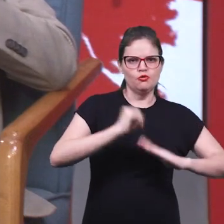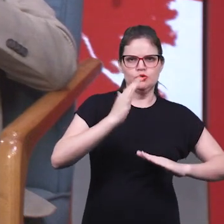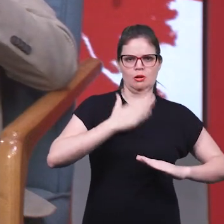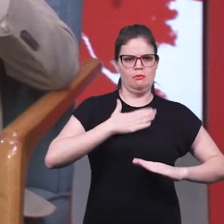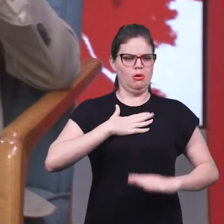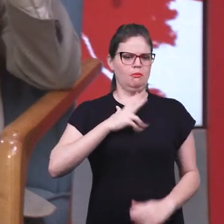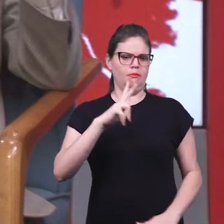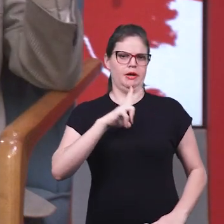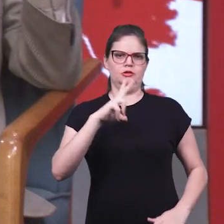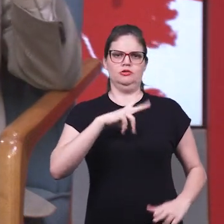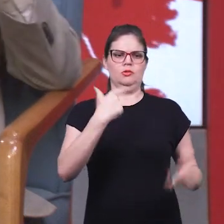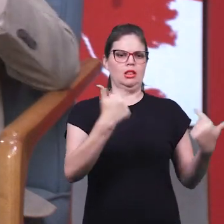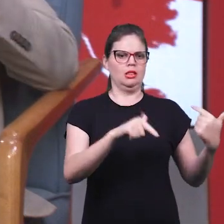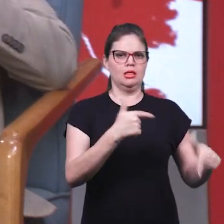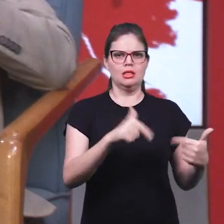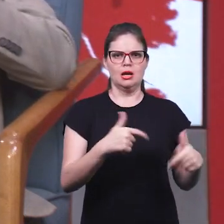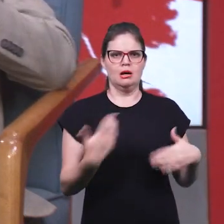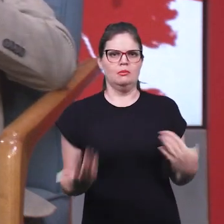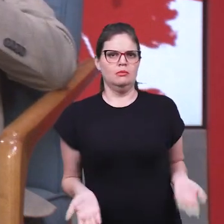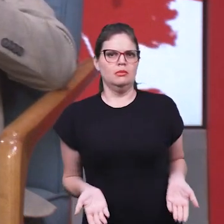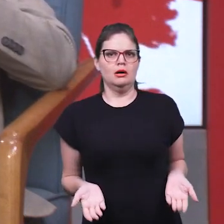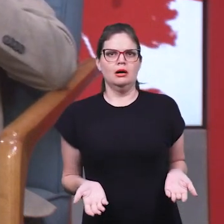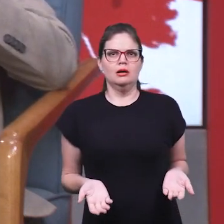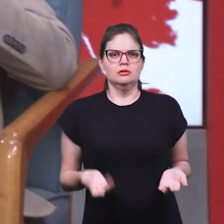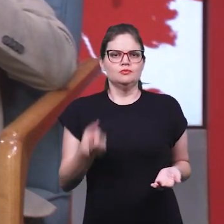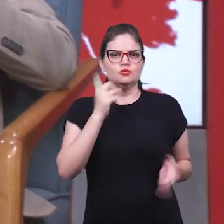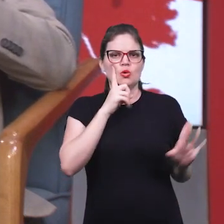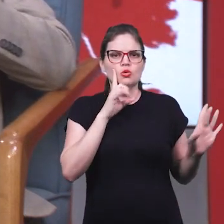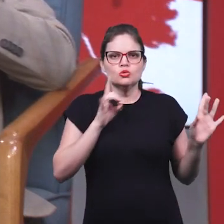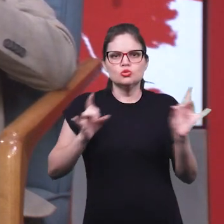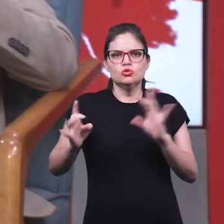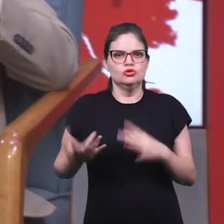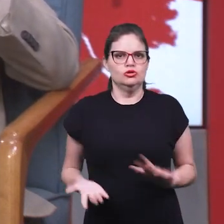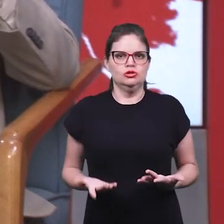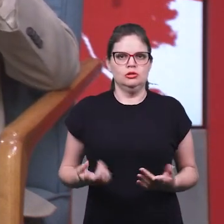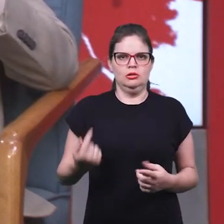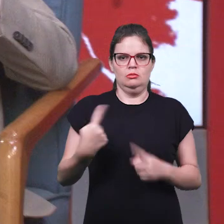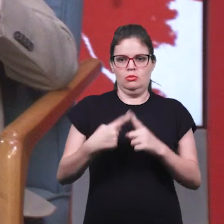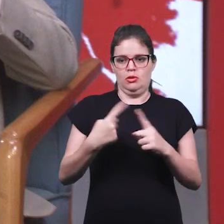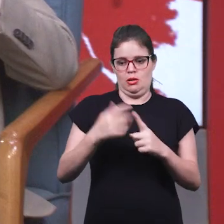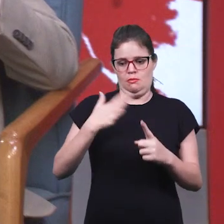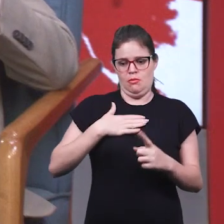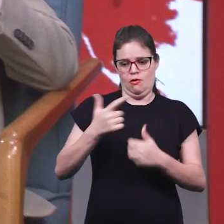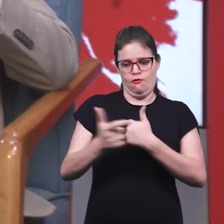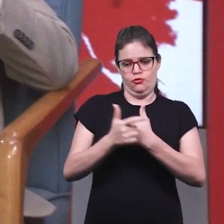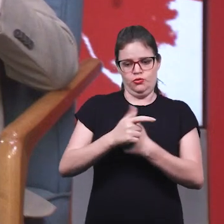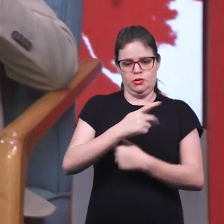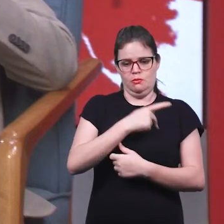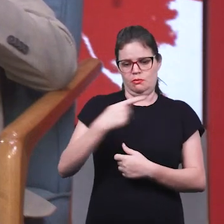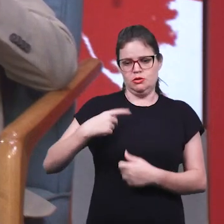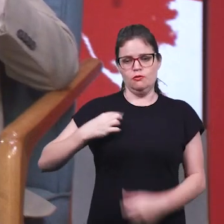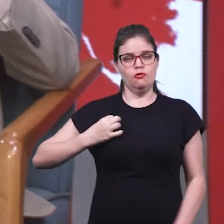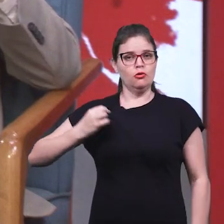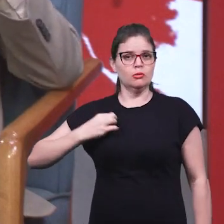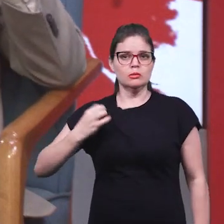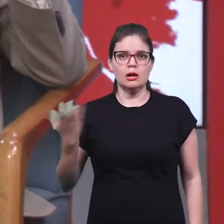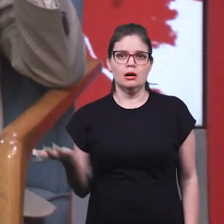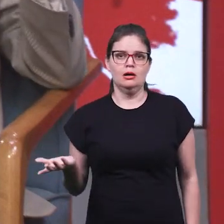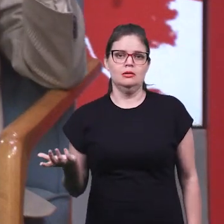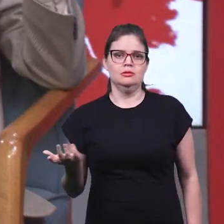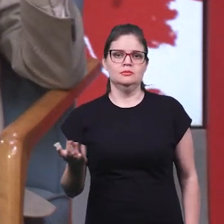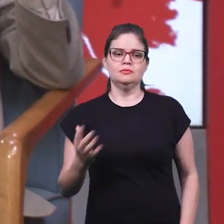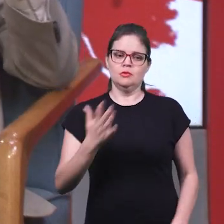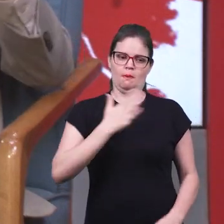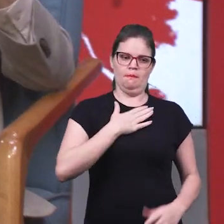os nossos trabalhos, né, secular, no nosso dia a dia, o nosso trabalho é voluntário, então nós temos